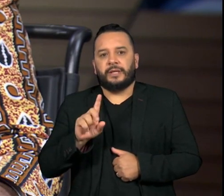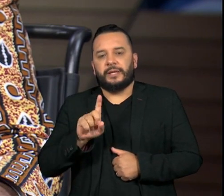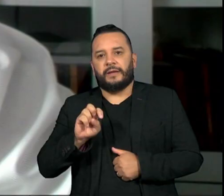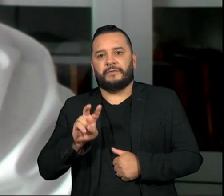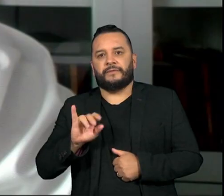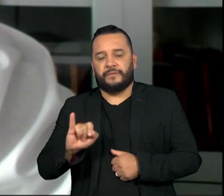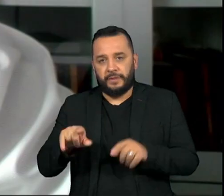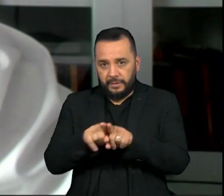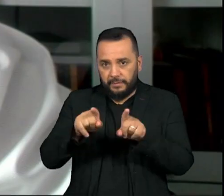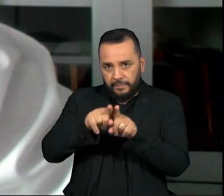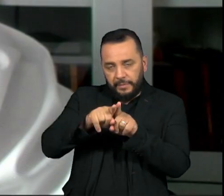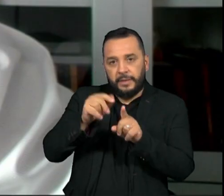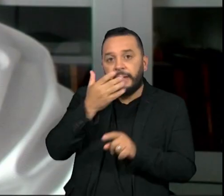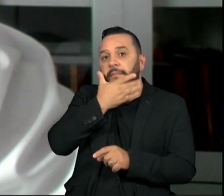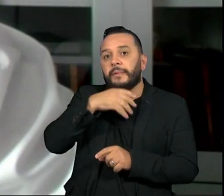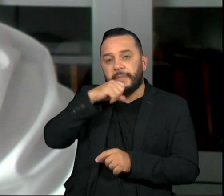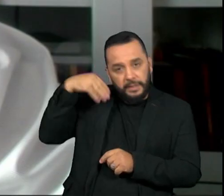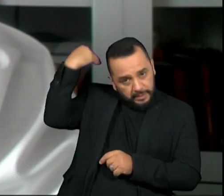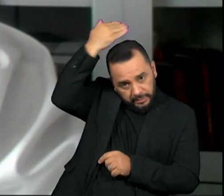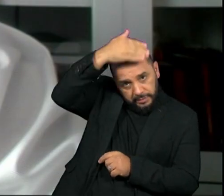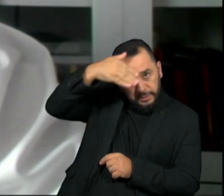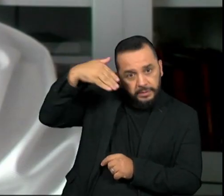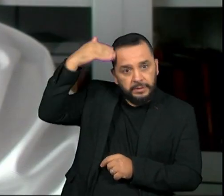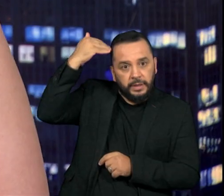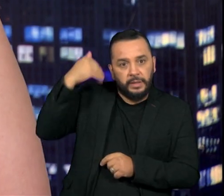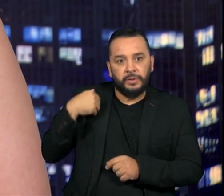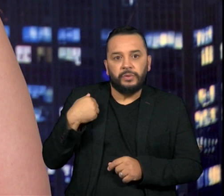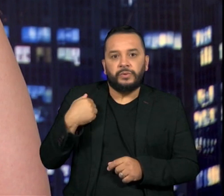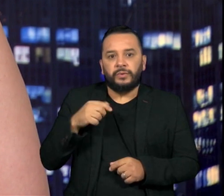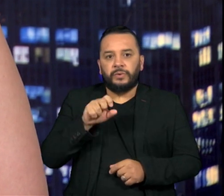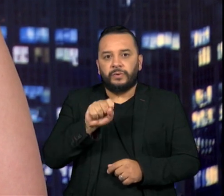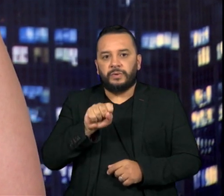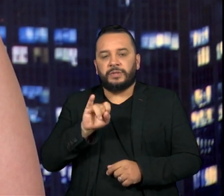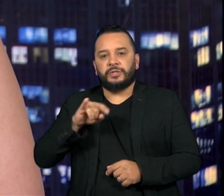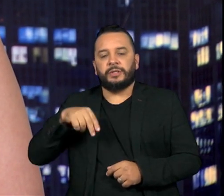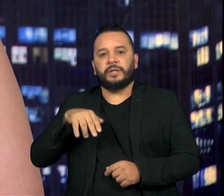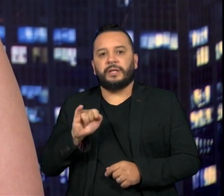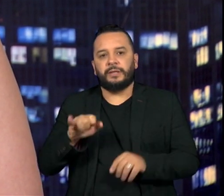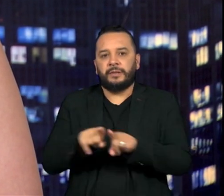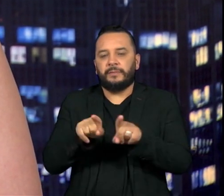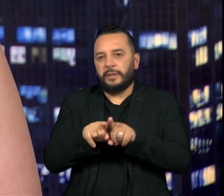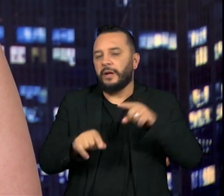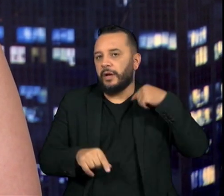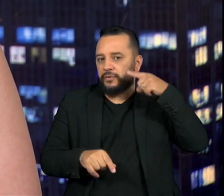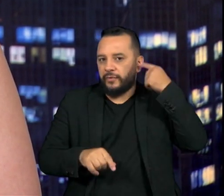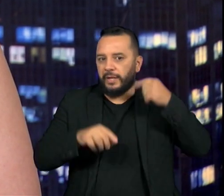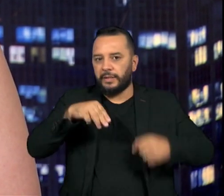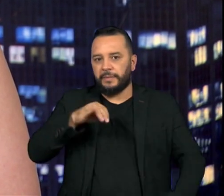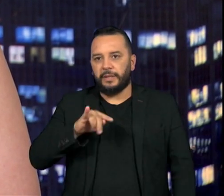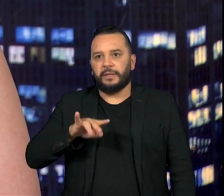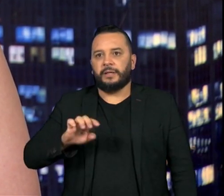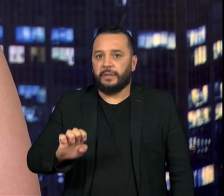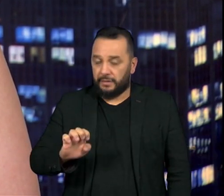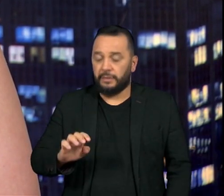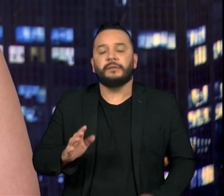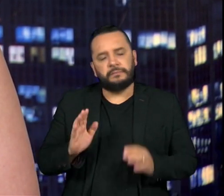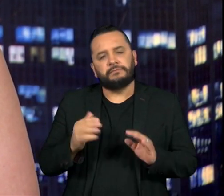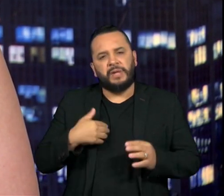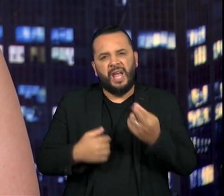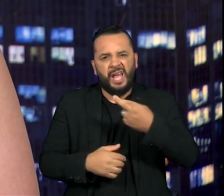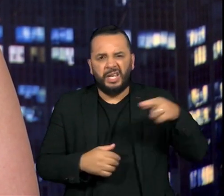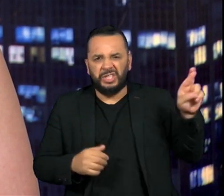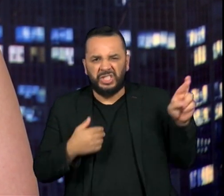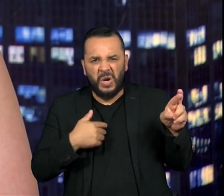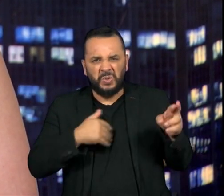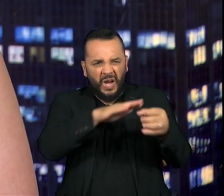e a advogada Milene Cristina. A perseguição religiosa está presente no Brasil desde o período colonial, o que